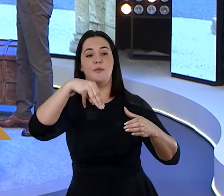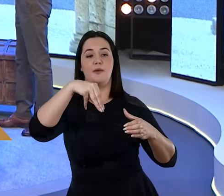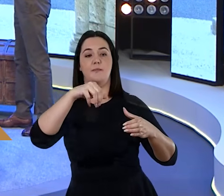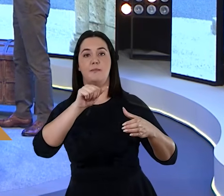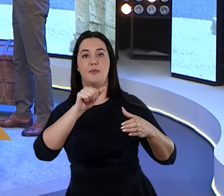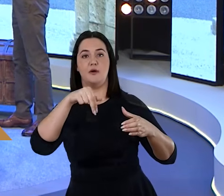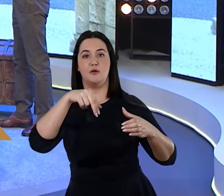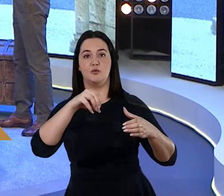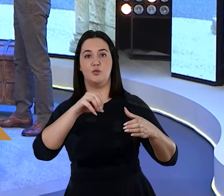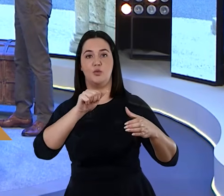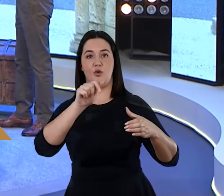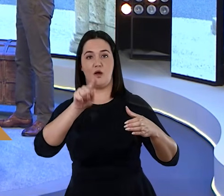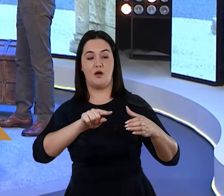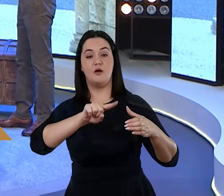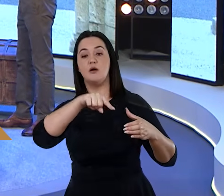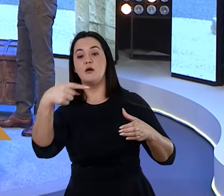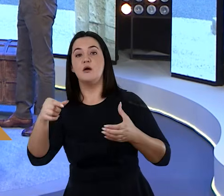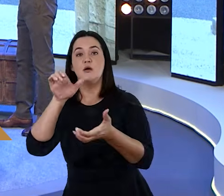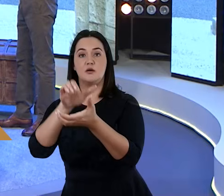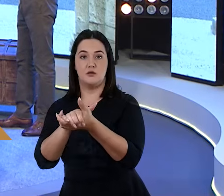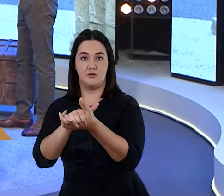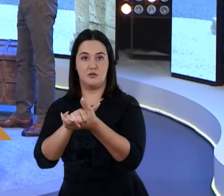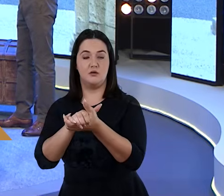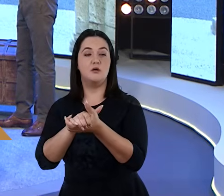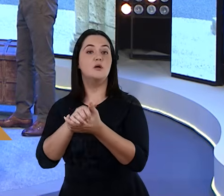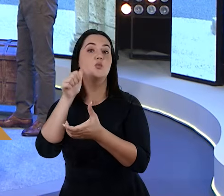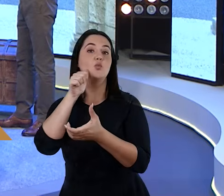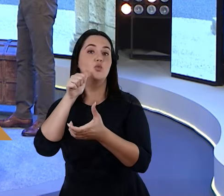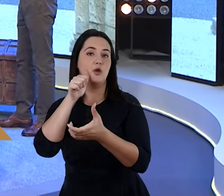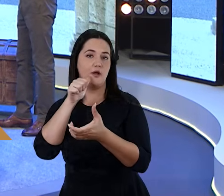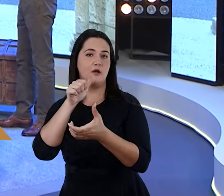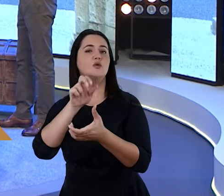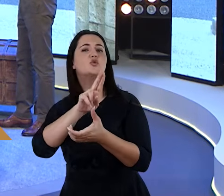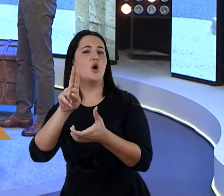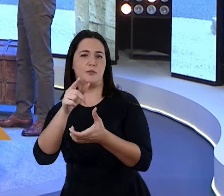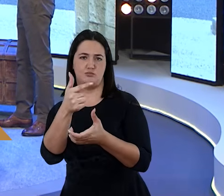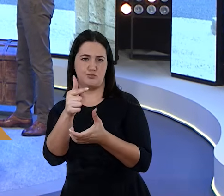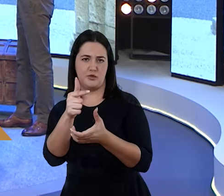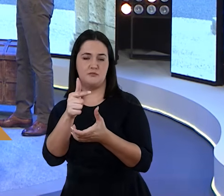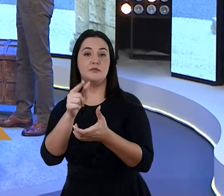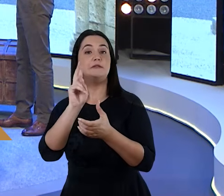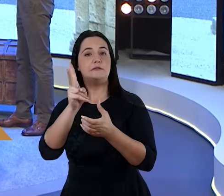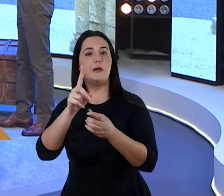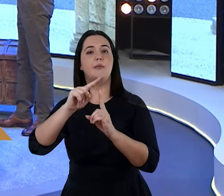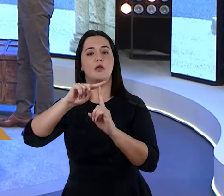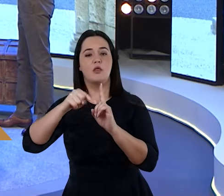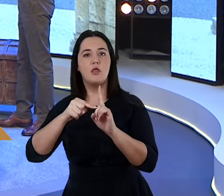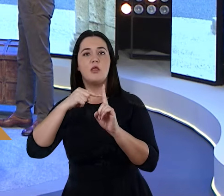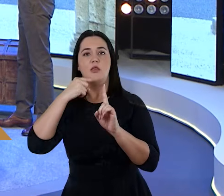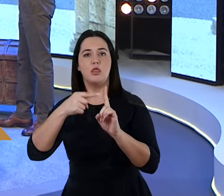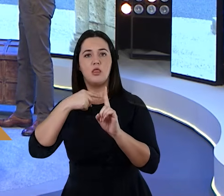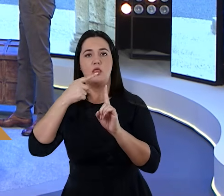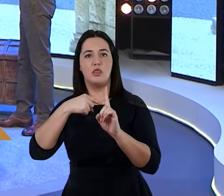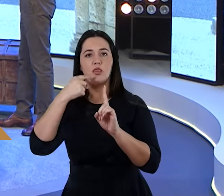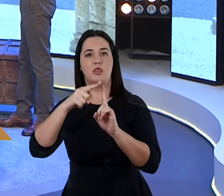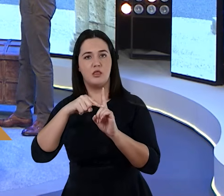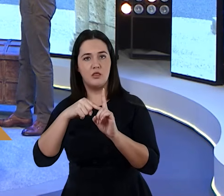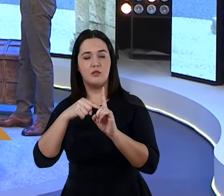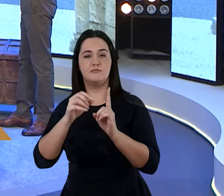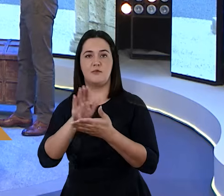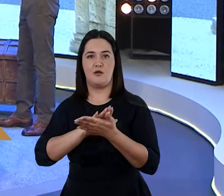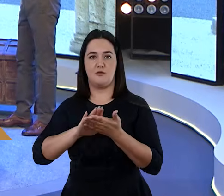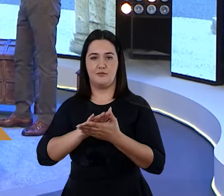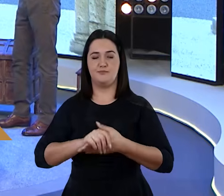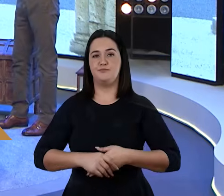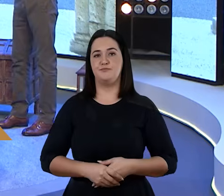era Manoá. E sua mulher, o nome da mãe de Sansão não aparece, sendo estéril, não lhe dera filhos.